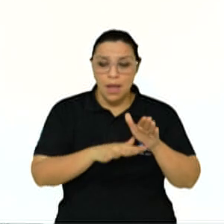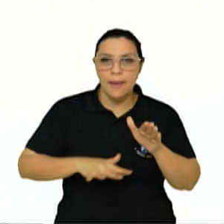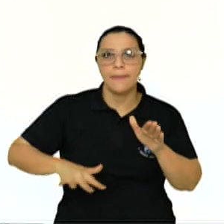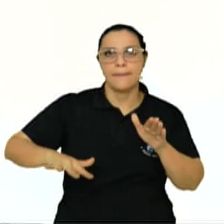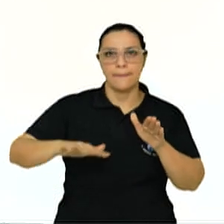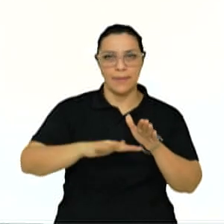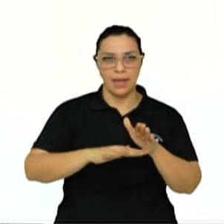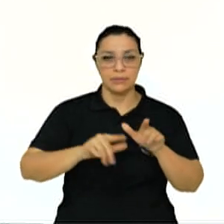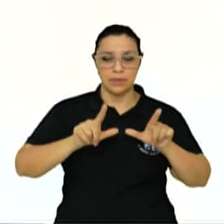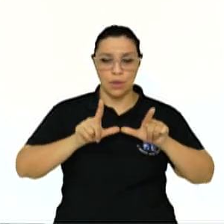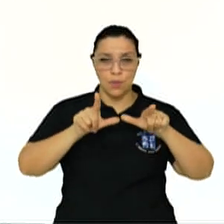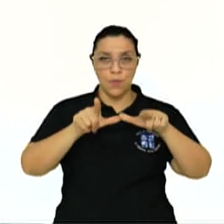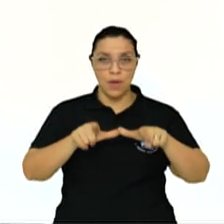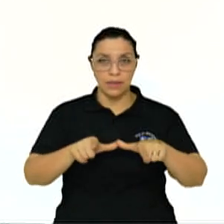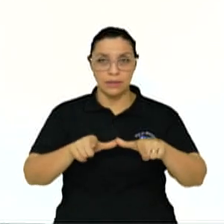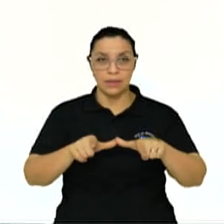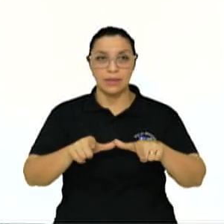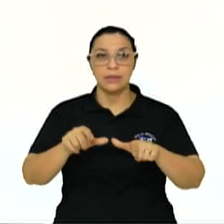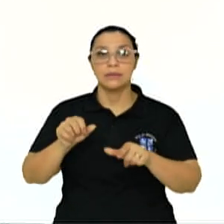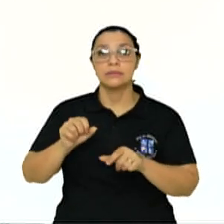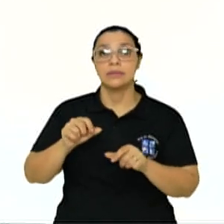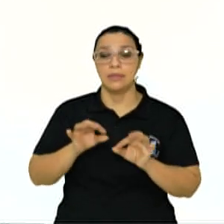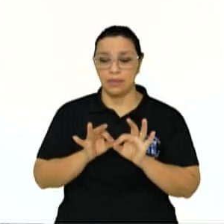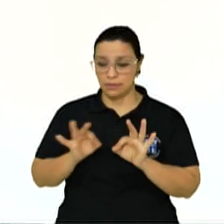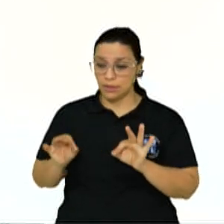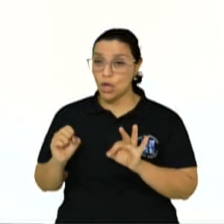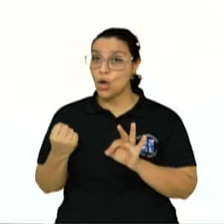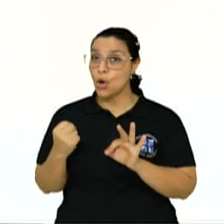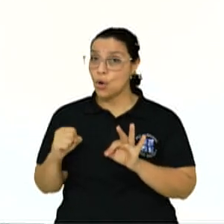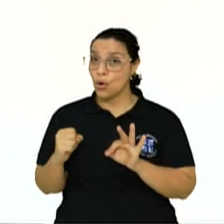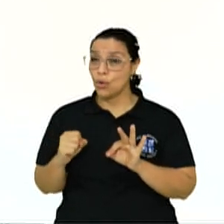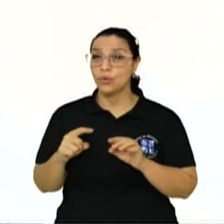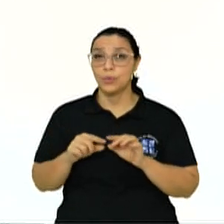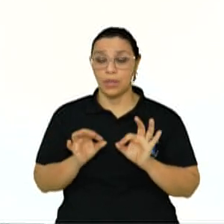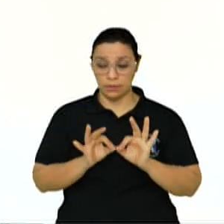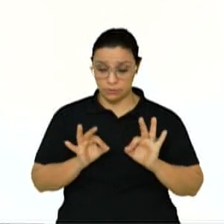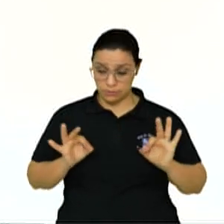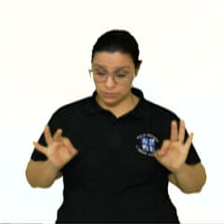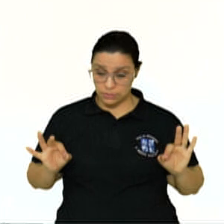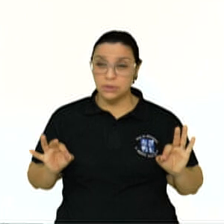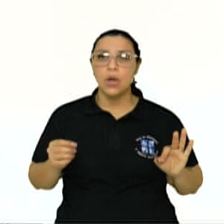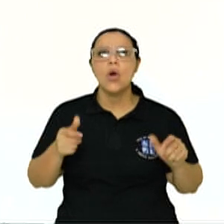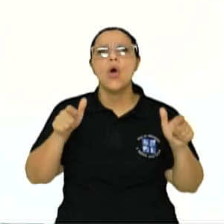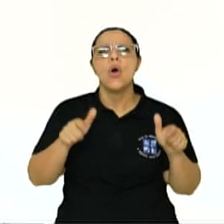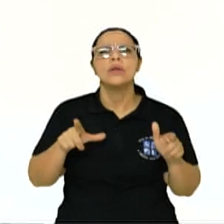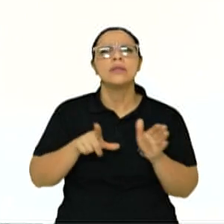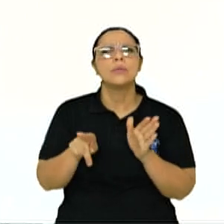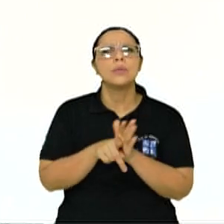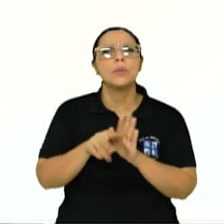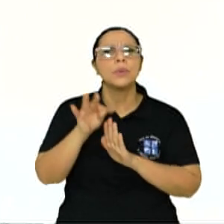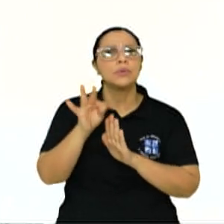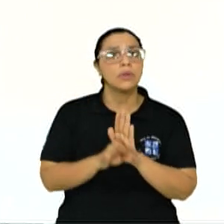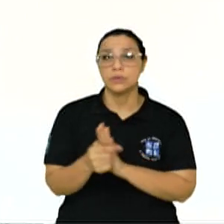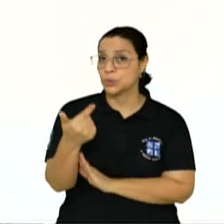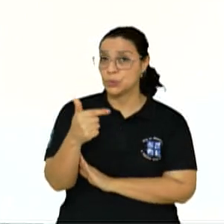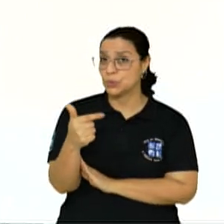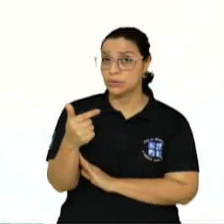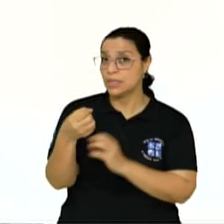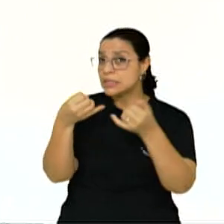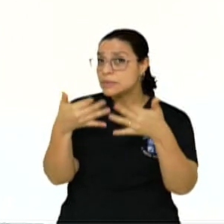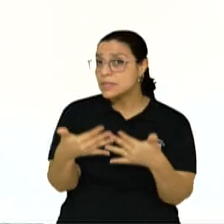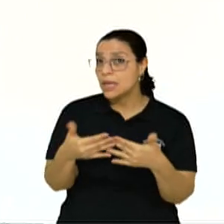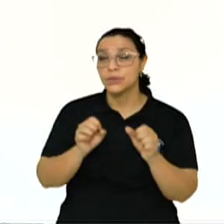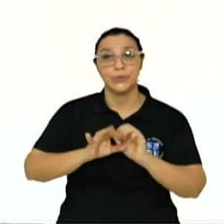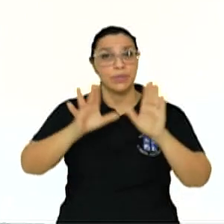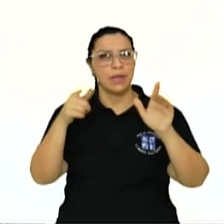base é quadrada, a aresta vale 8. Por que a aresta vale 8? De onde eu tirei isso? Porque eu não vi isso no enunciado. Não está